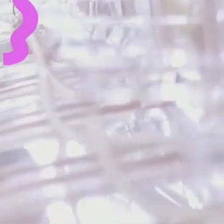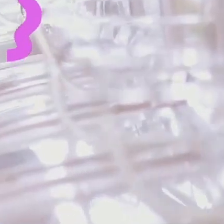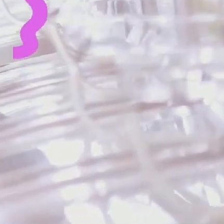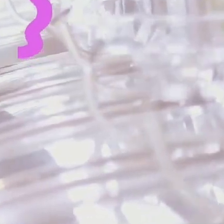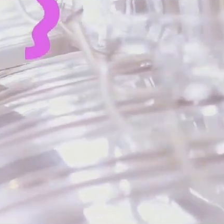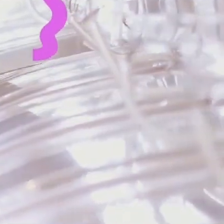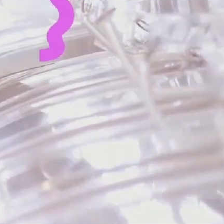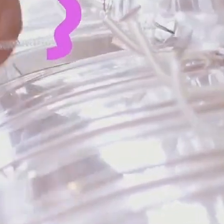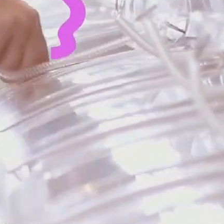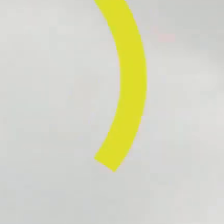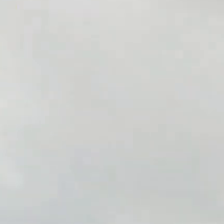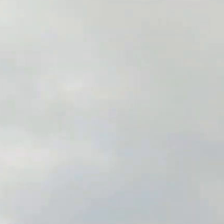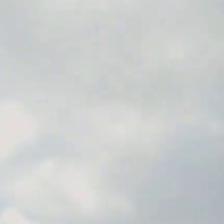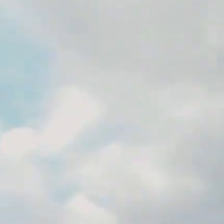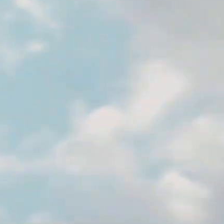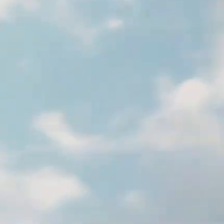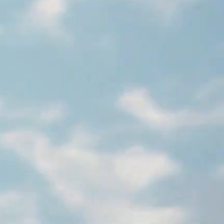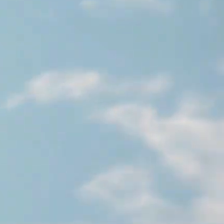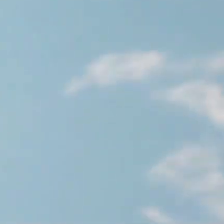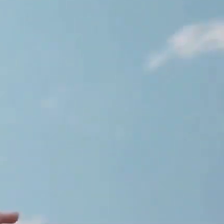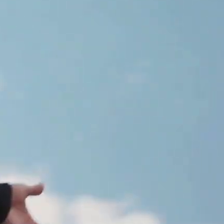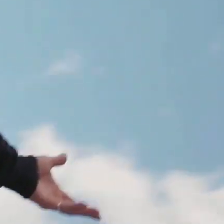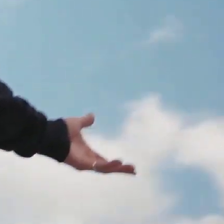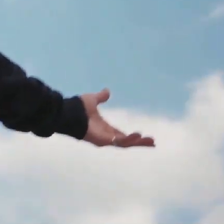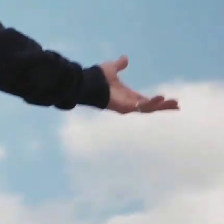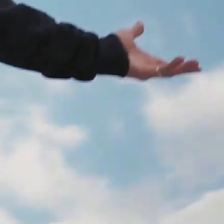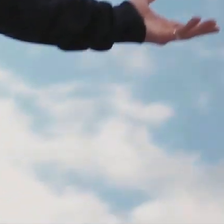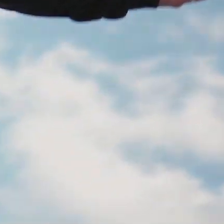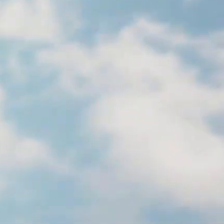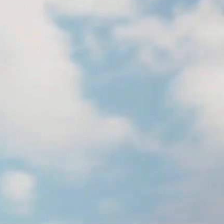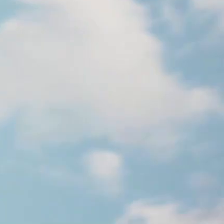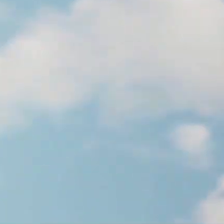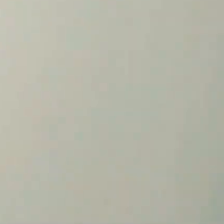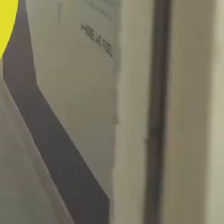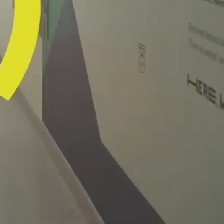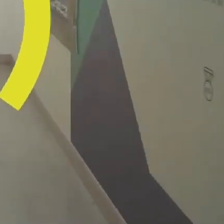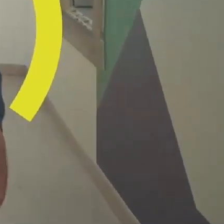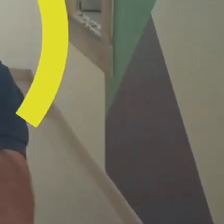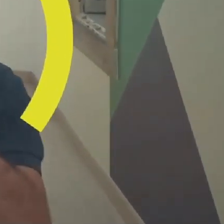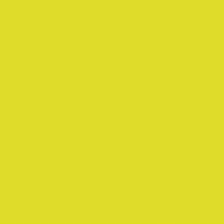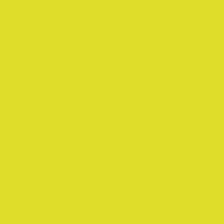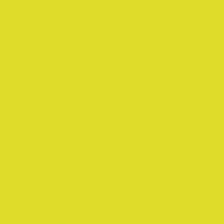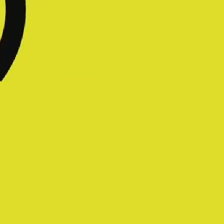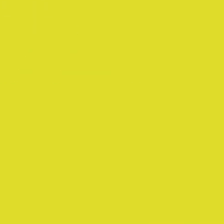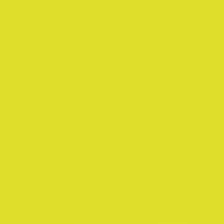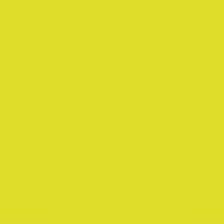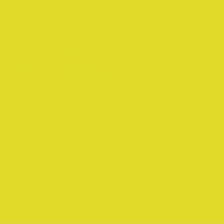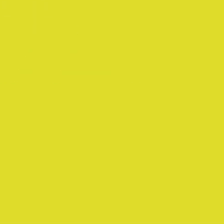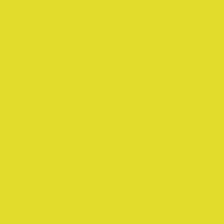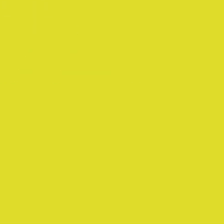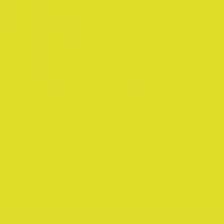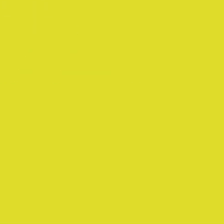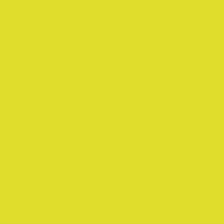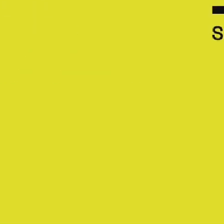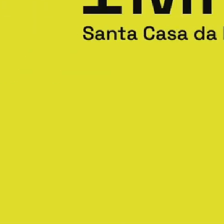um empreendedor de impacto. O futuro está em aberto e as nossas portas também. Porque o teu impacto é o nosso